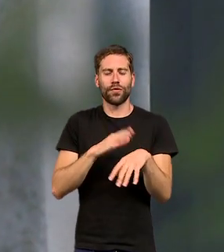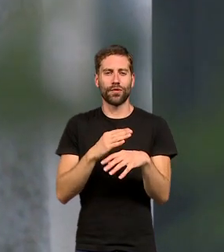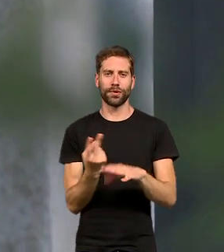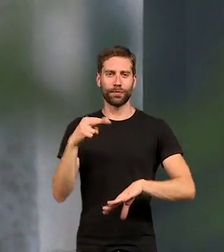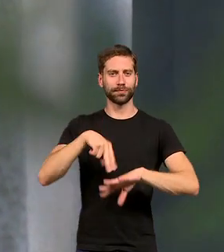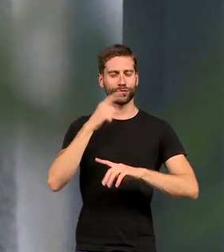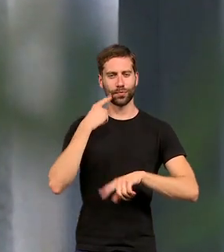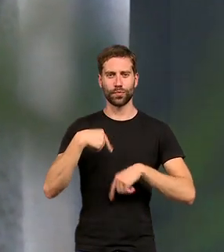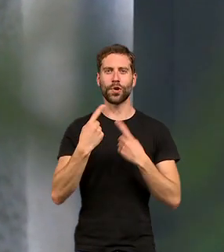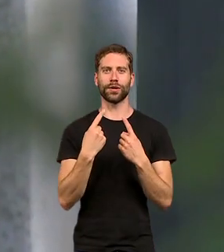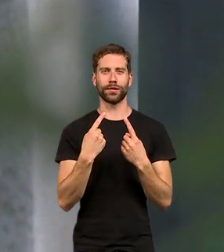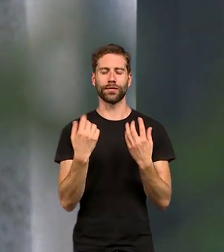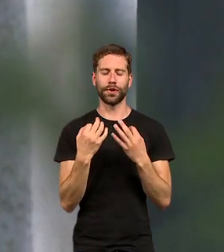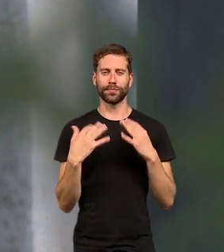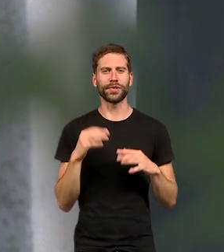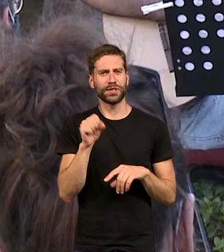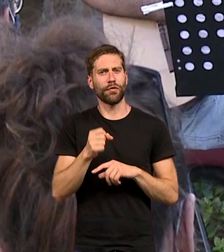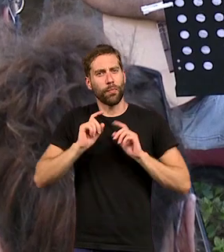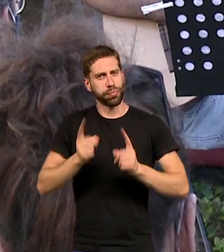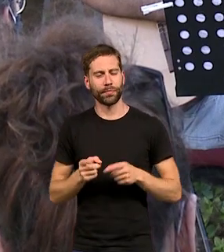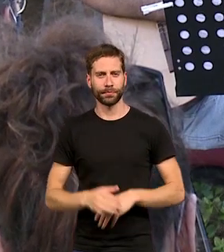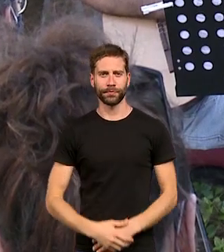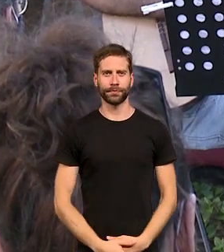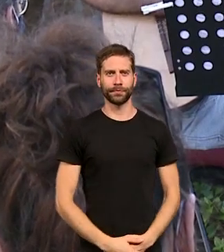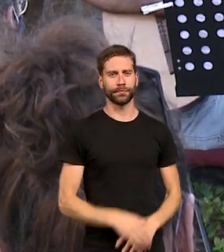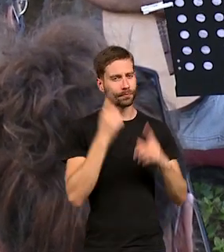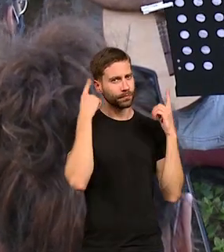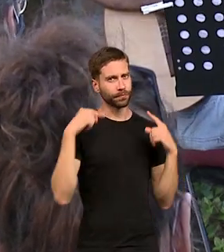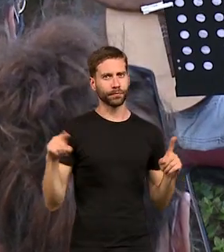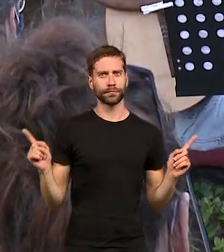de facto. Sim. E vamos começar então.